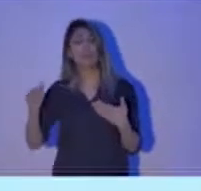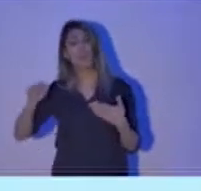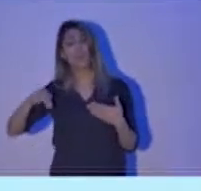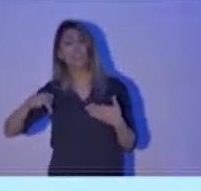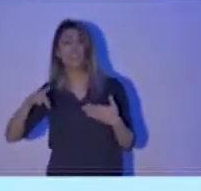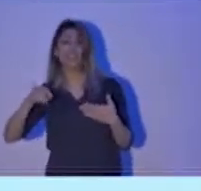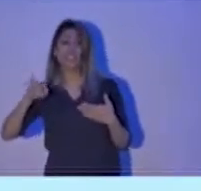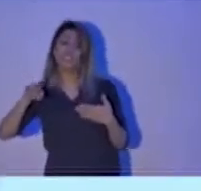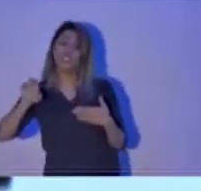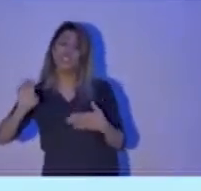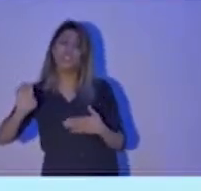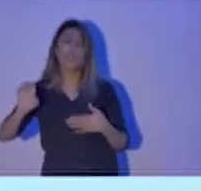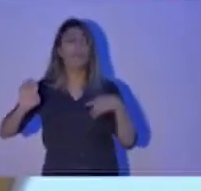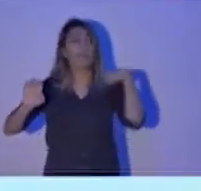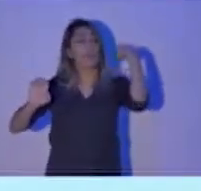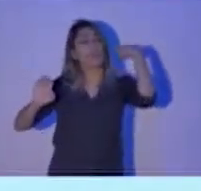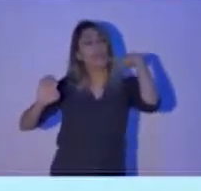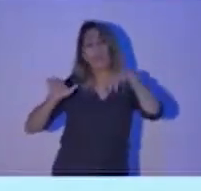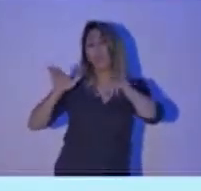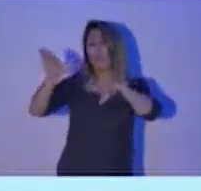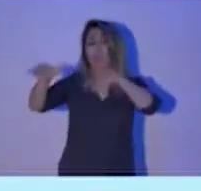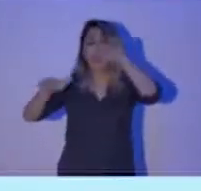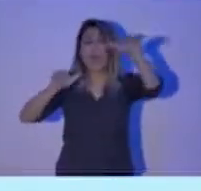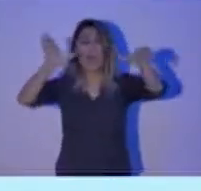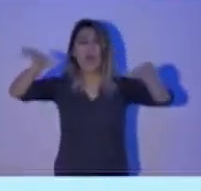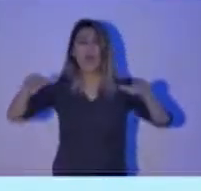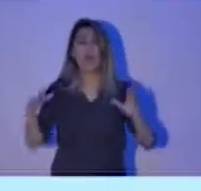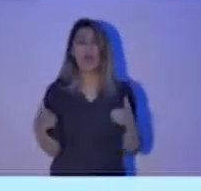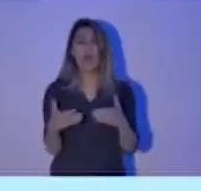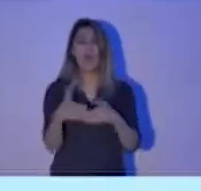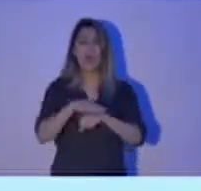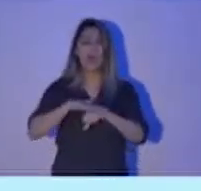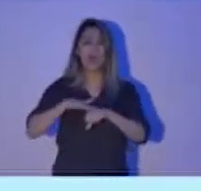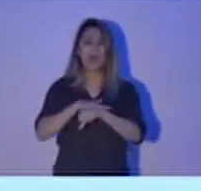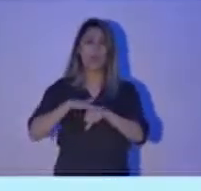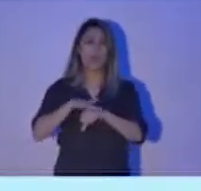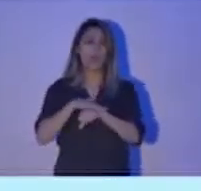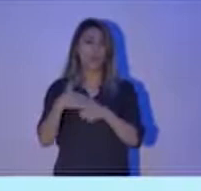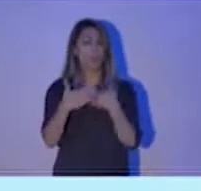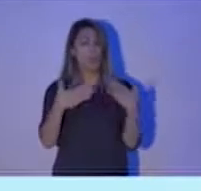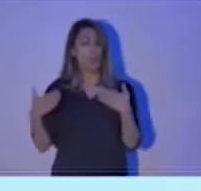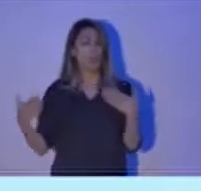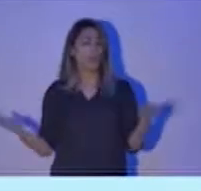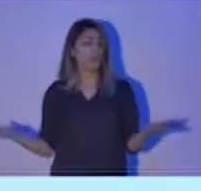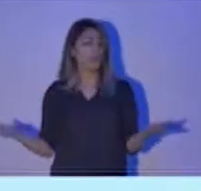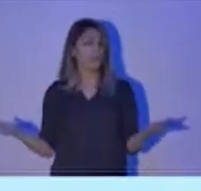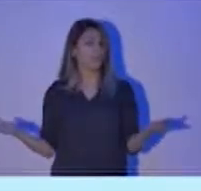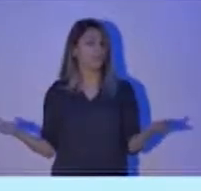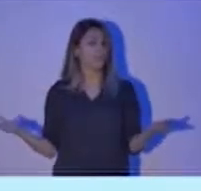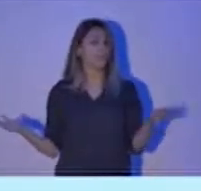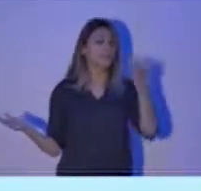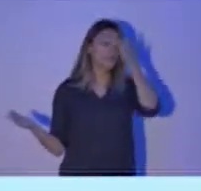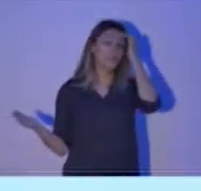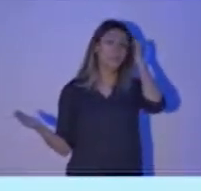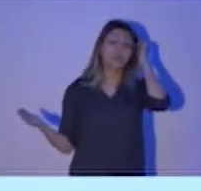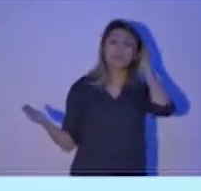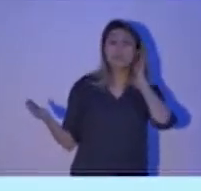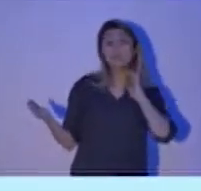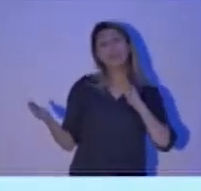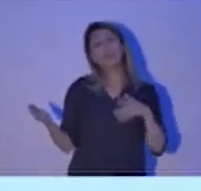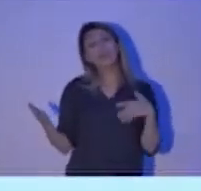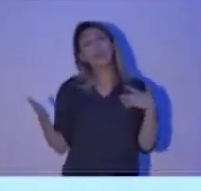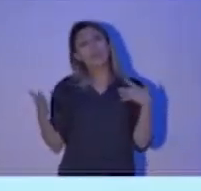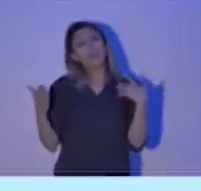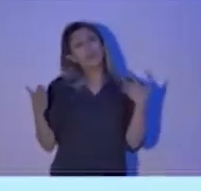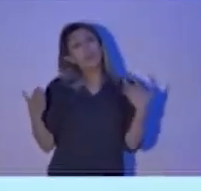dos Deputados, que é aqui representada pelo nosso deputado Pedro, que é o presidente da Comissão de Educação. Então, desde esse momento, nós temos questão